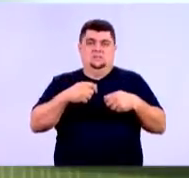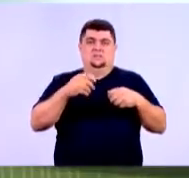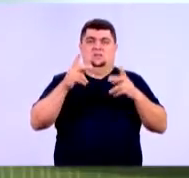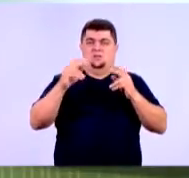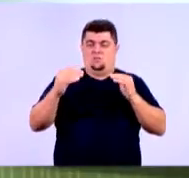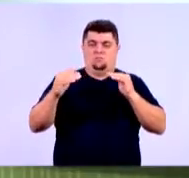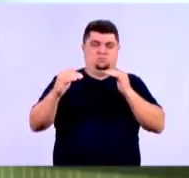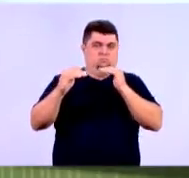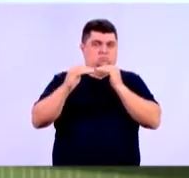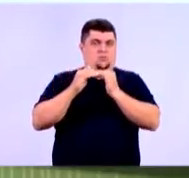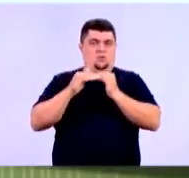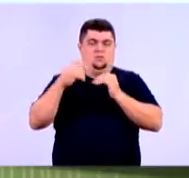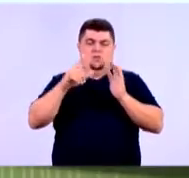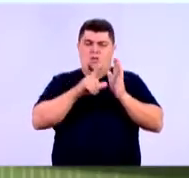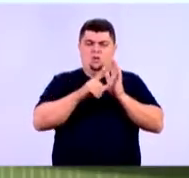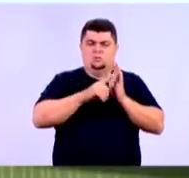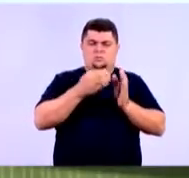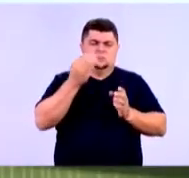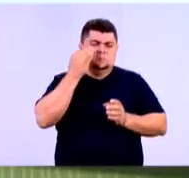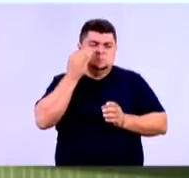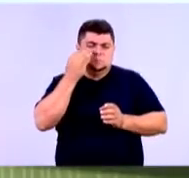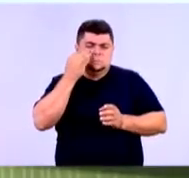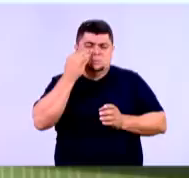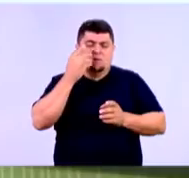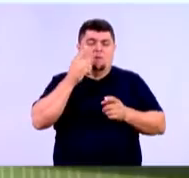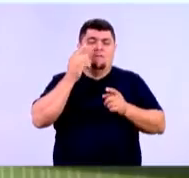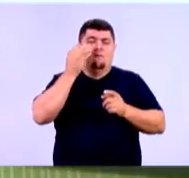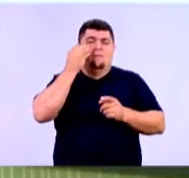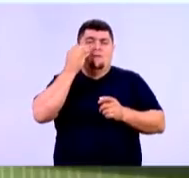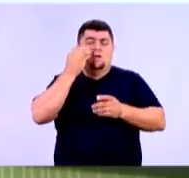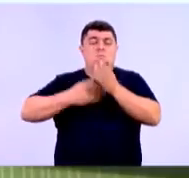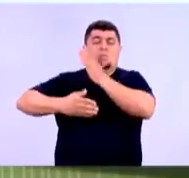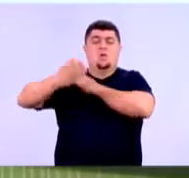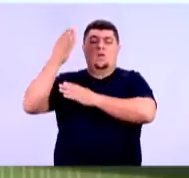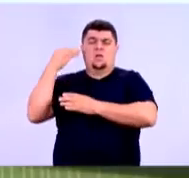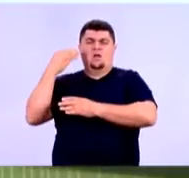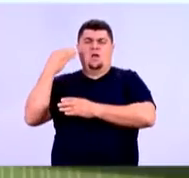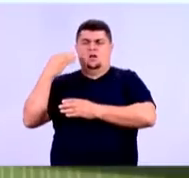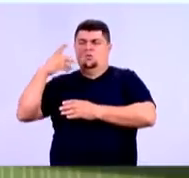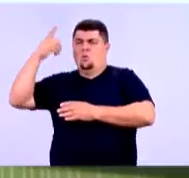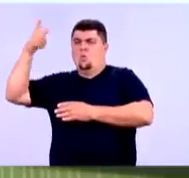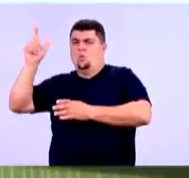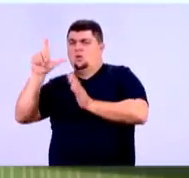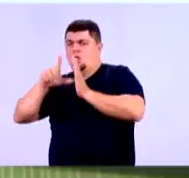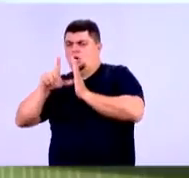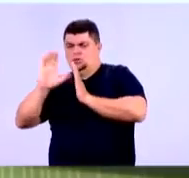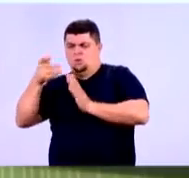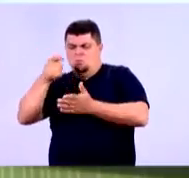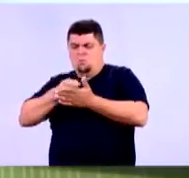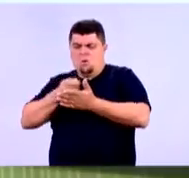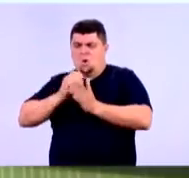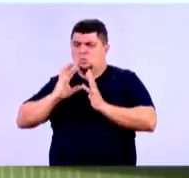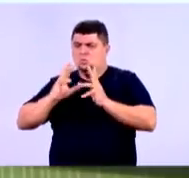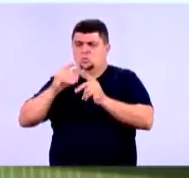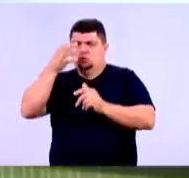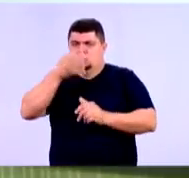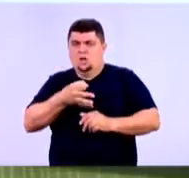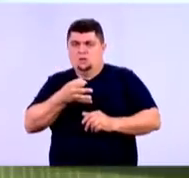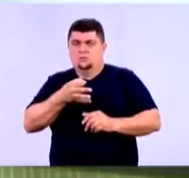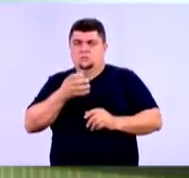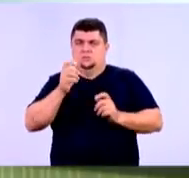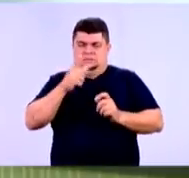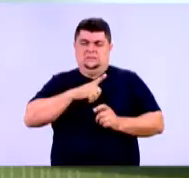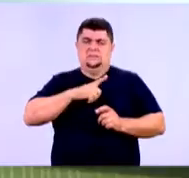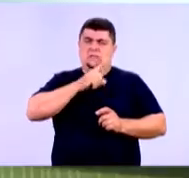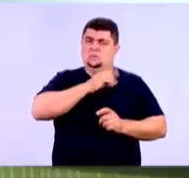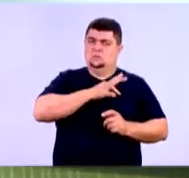uma loja, então eu tenho que fazer uma análise do histórico desse meu cliente. Ele é um bom pagador? Sim ou não? Ele tem condições de fazer o pagamento?